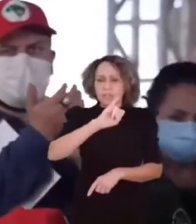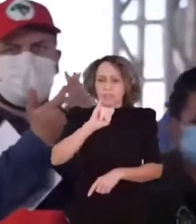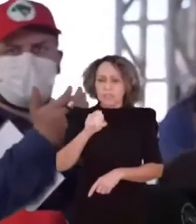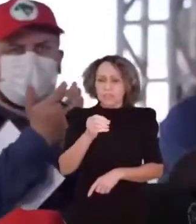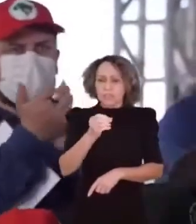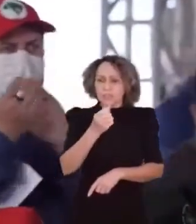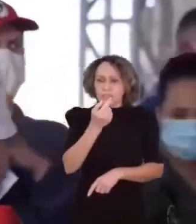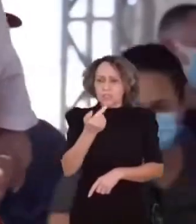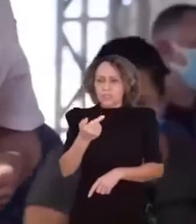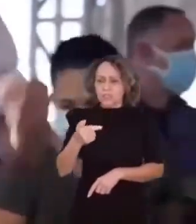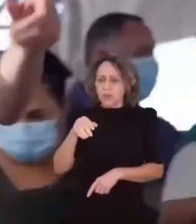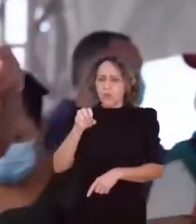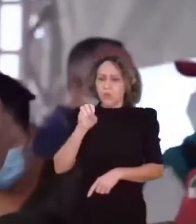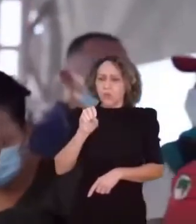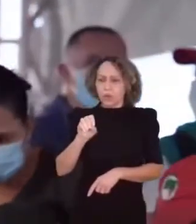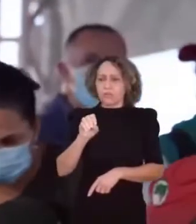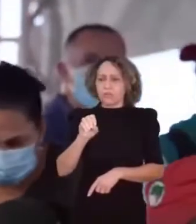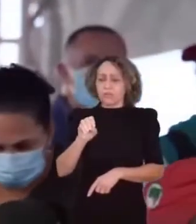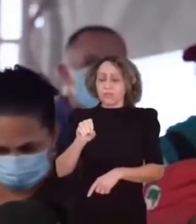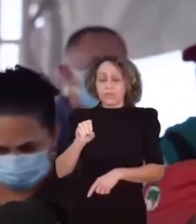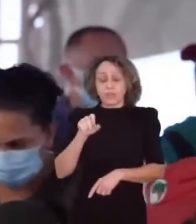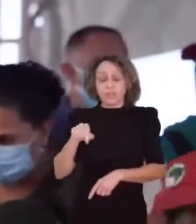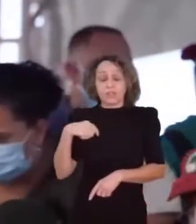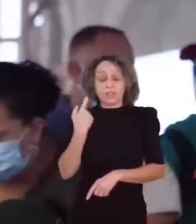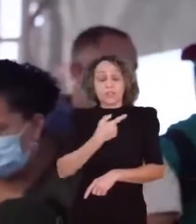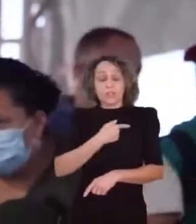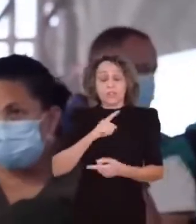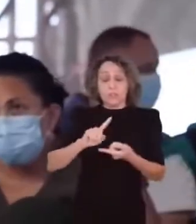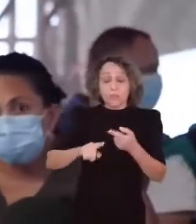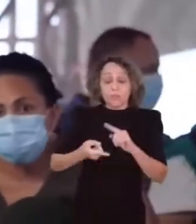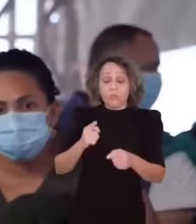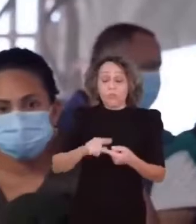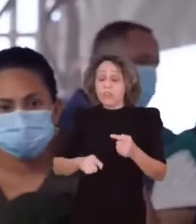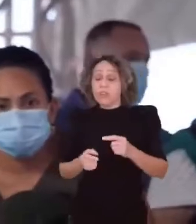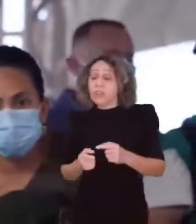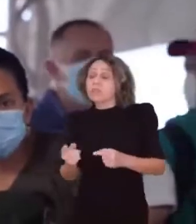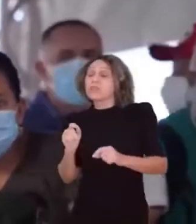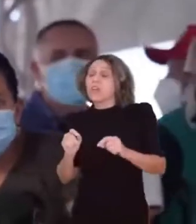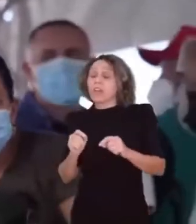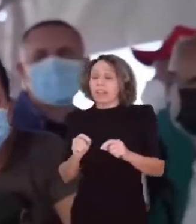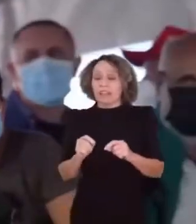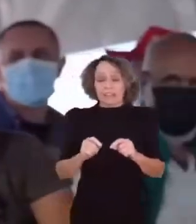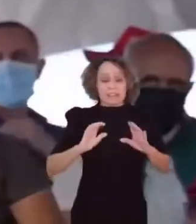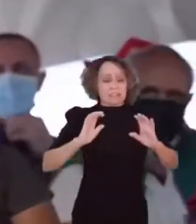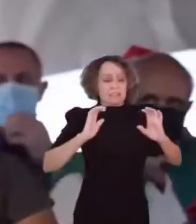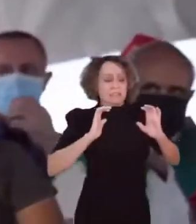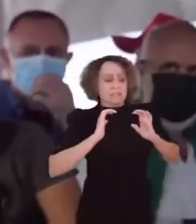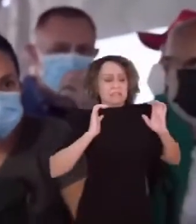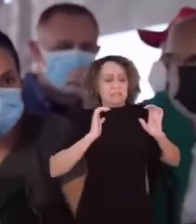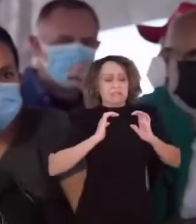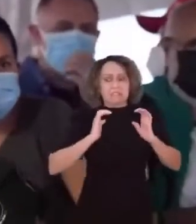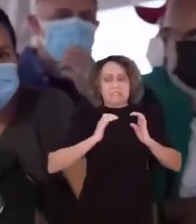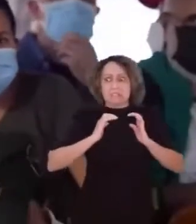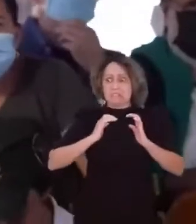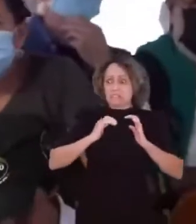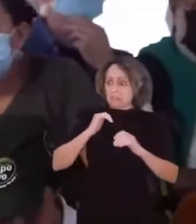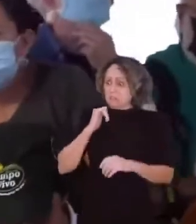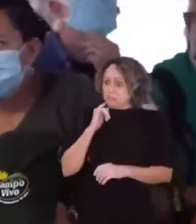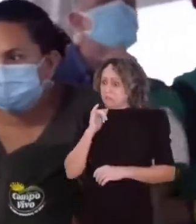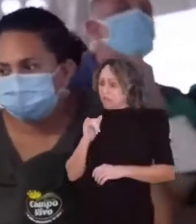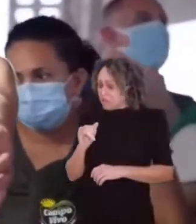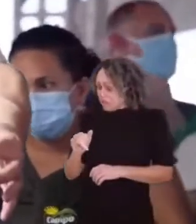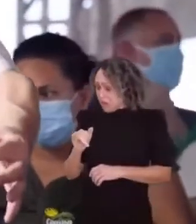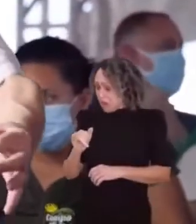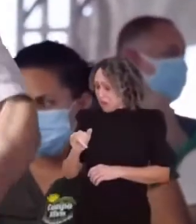um mecanismo. A burguesia foi na imprensa e disse: o MST agora vai no mercado de capitais. Que mercado de